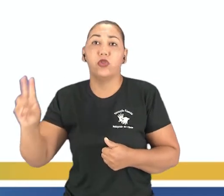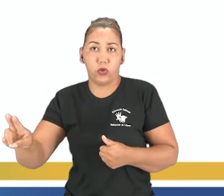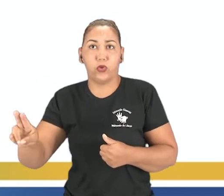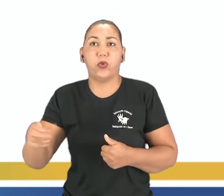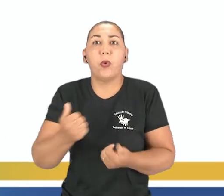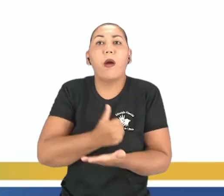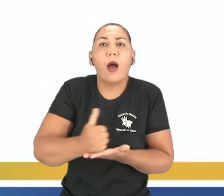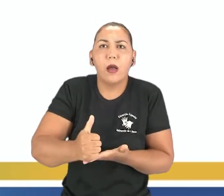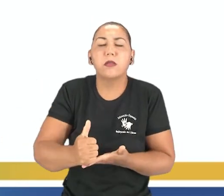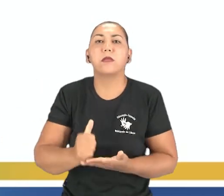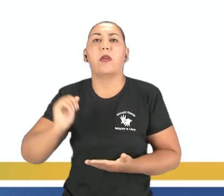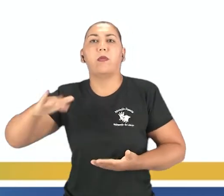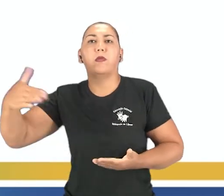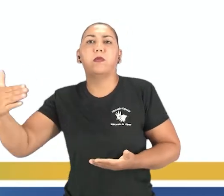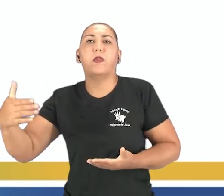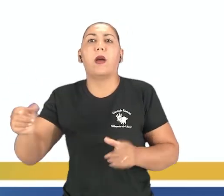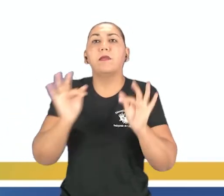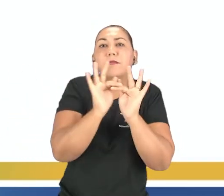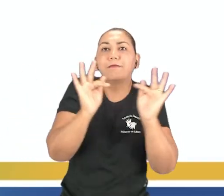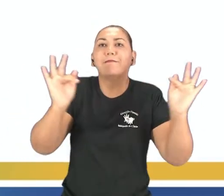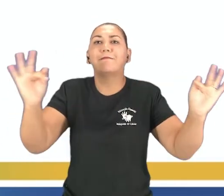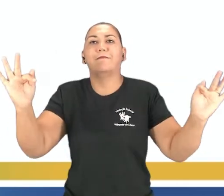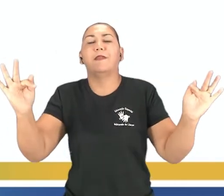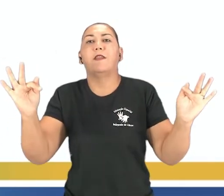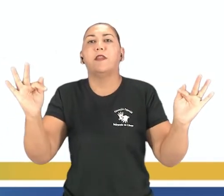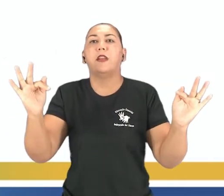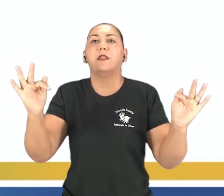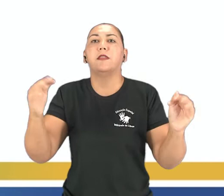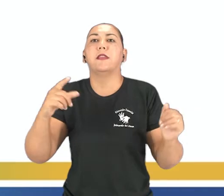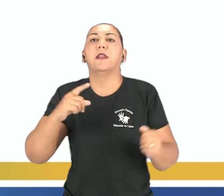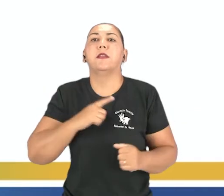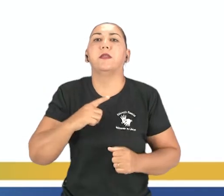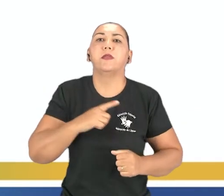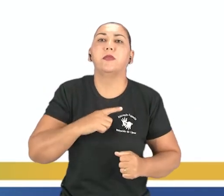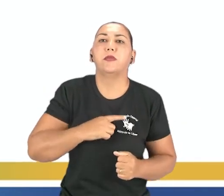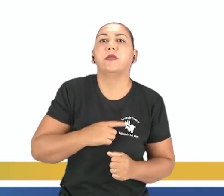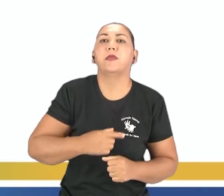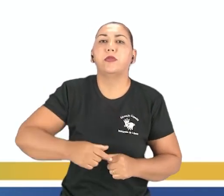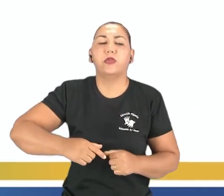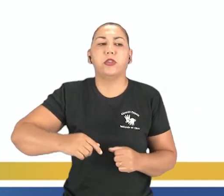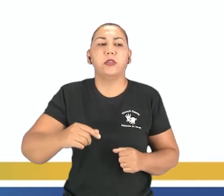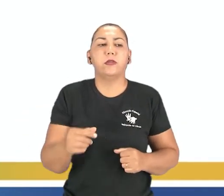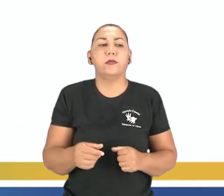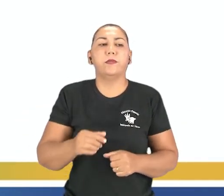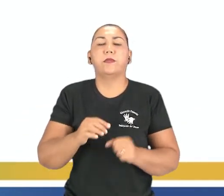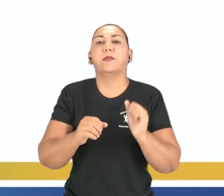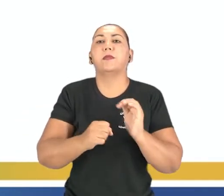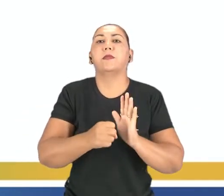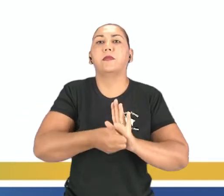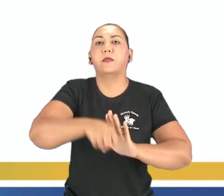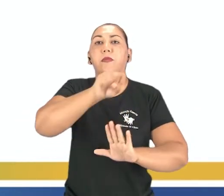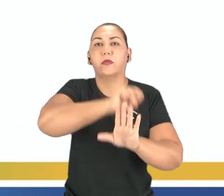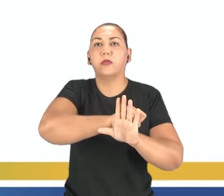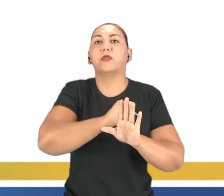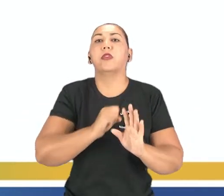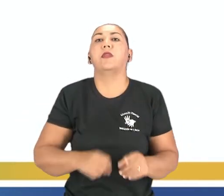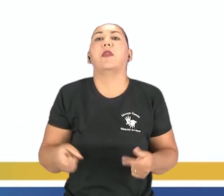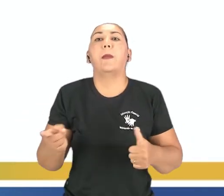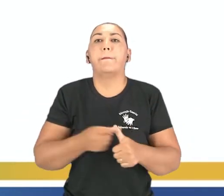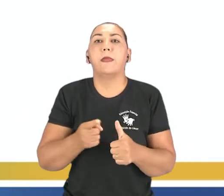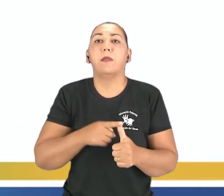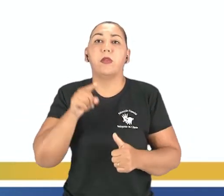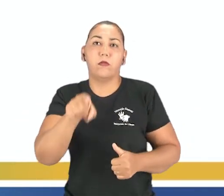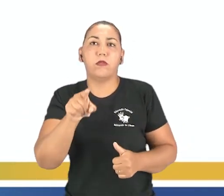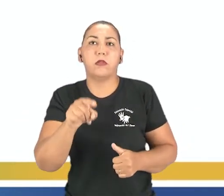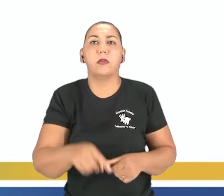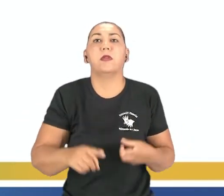ações desenvolvidas no enunciado. Elas têm sujeito, né? O primeiro sujeito é você, o segundo sujeito aí é vida, né? A